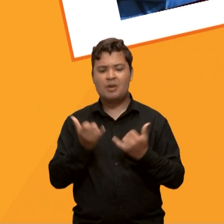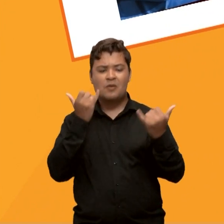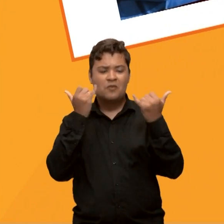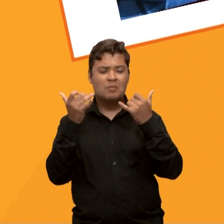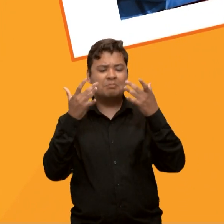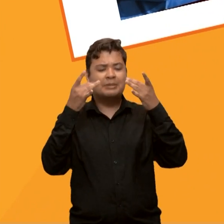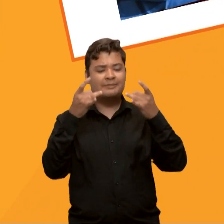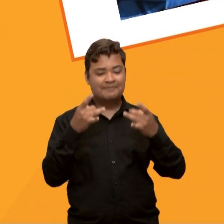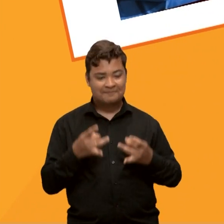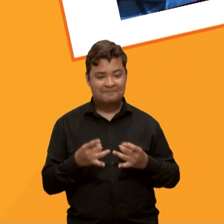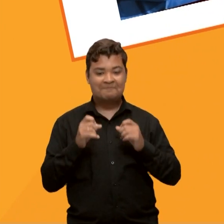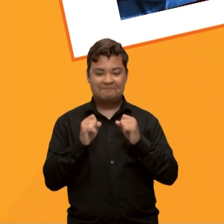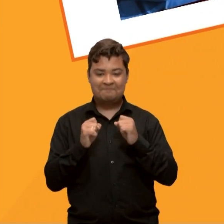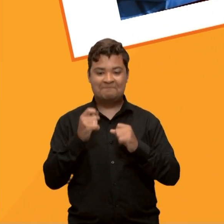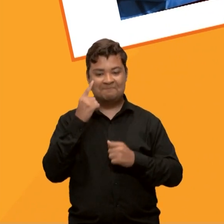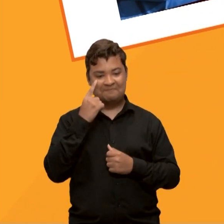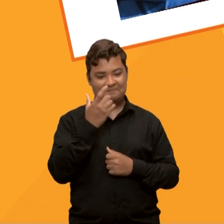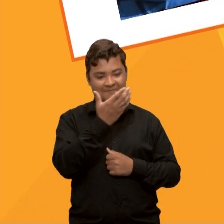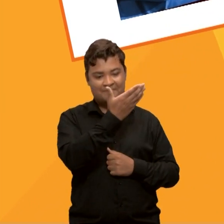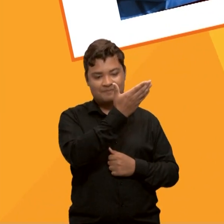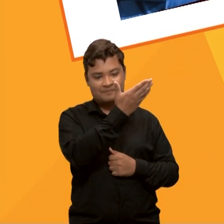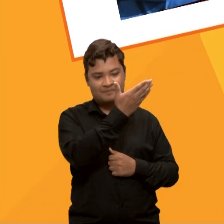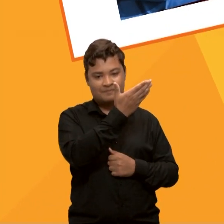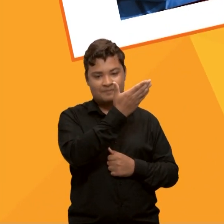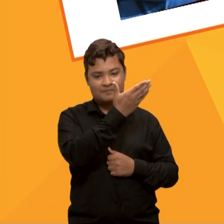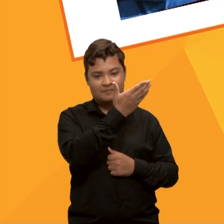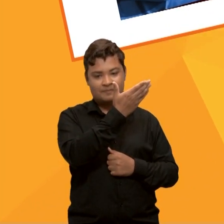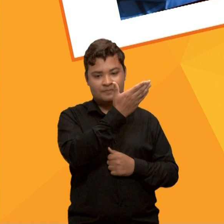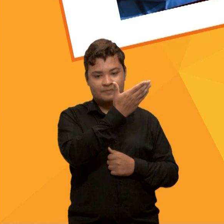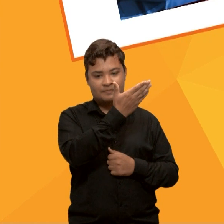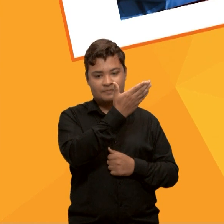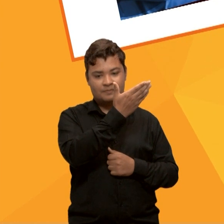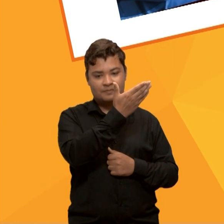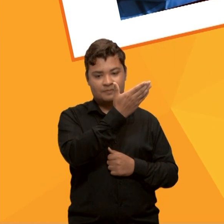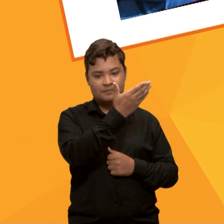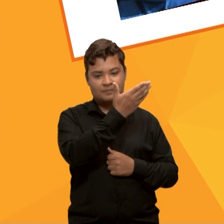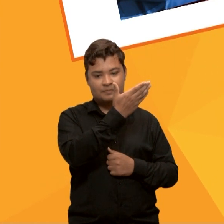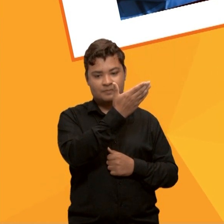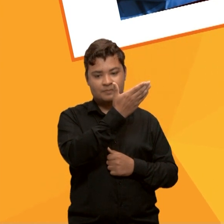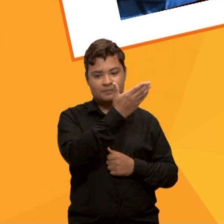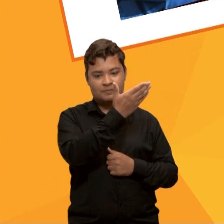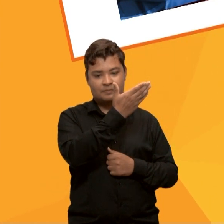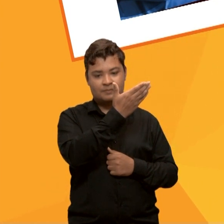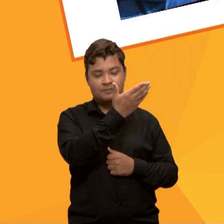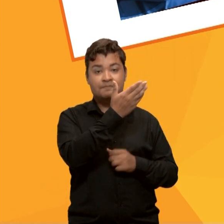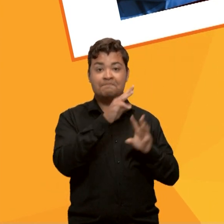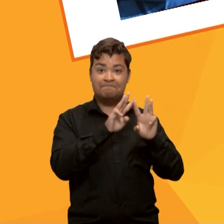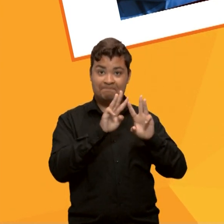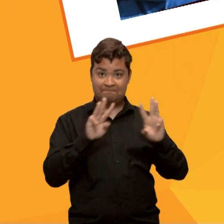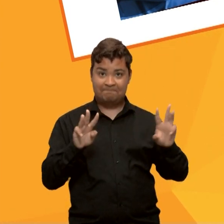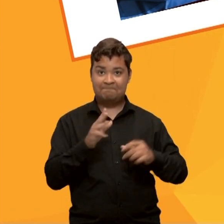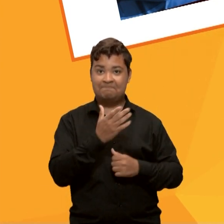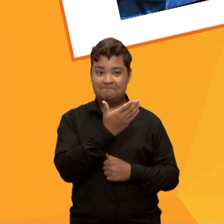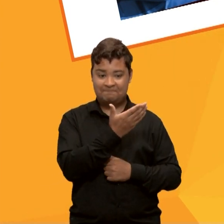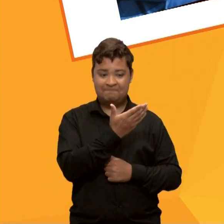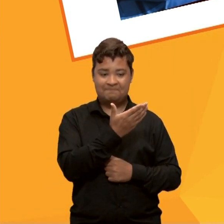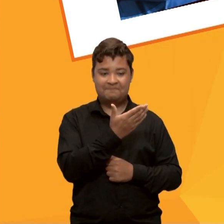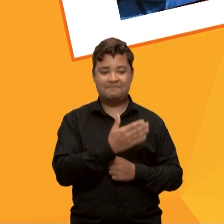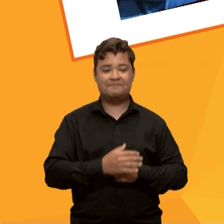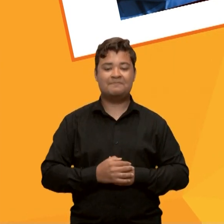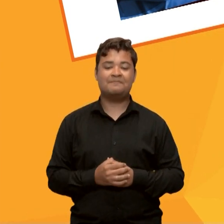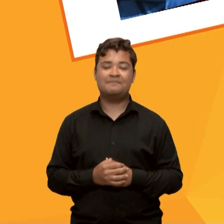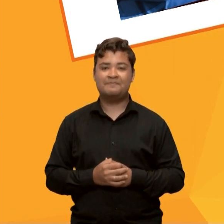do aplicativo podem ser encontradas no site da Pró-Reitoria de Assuntos Estudantis, no endereço